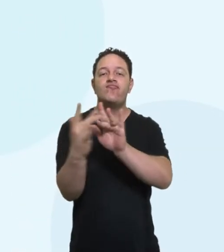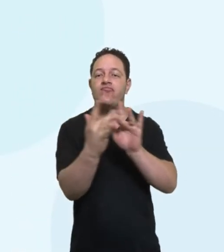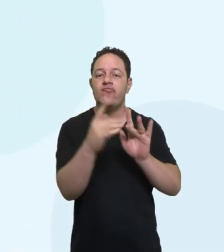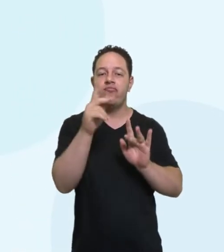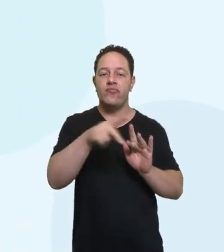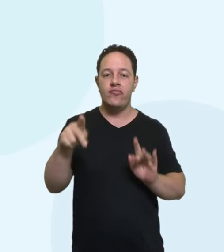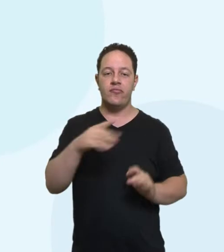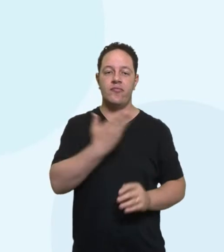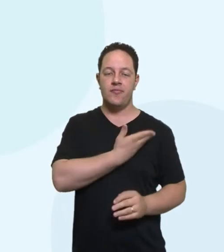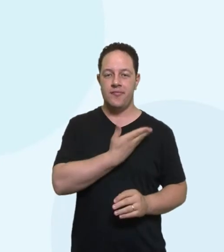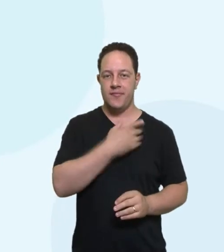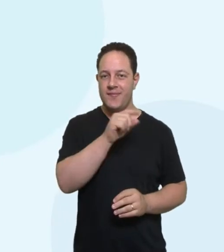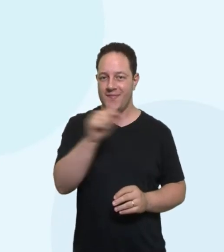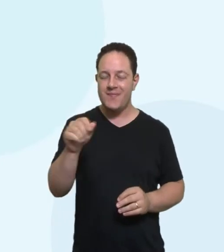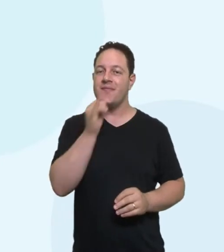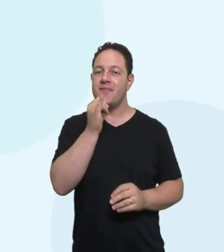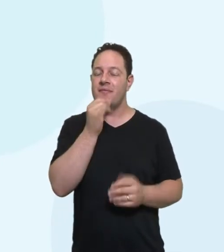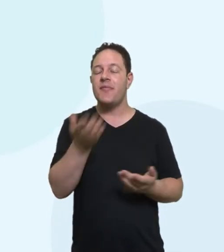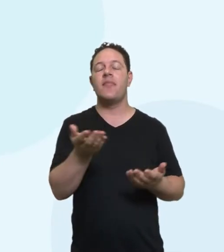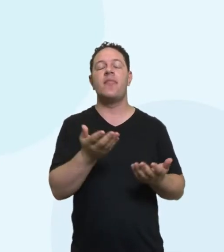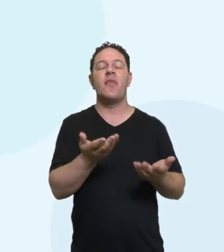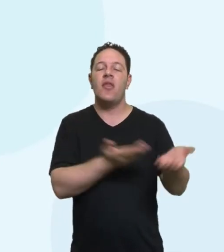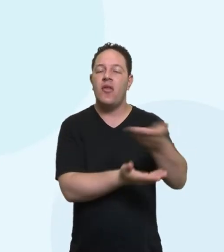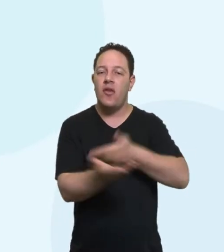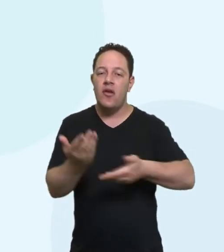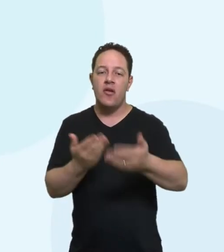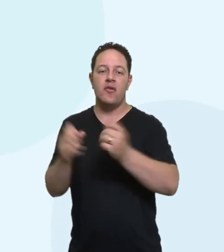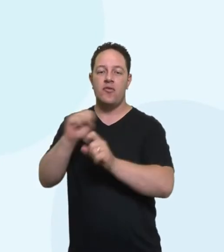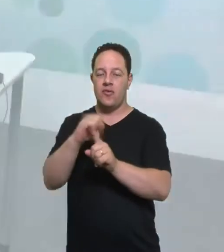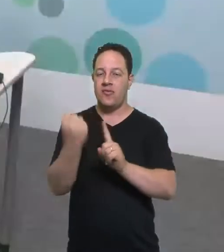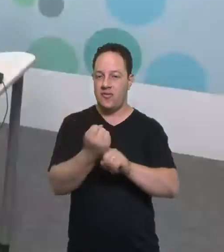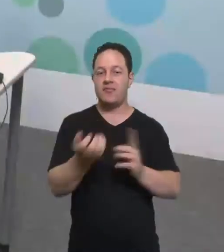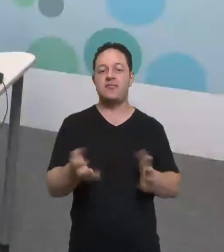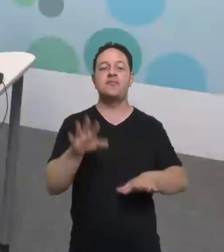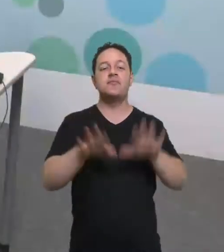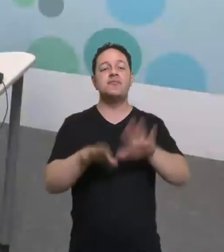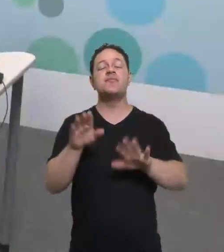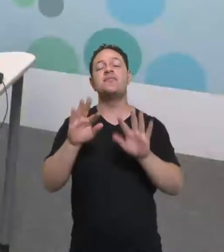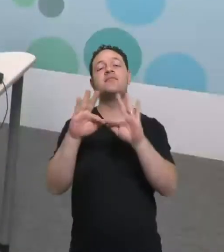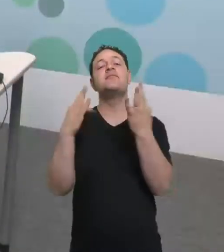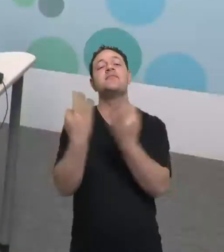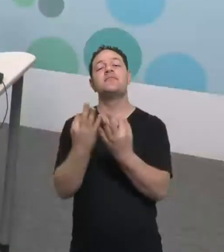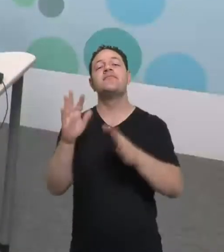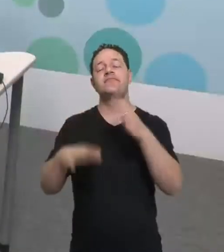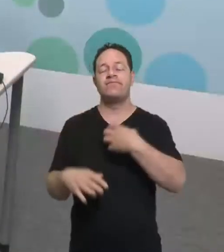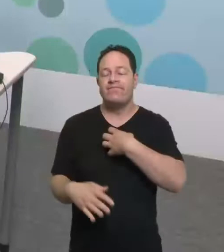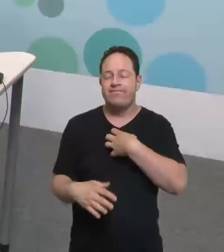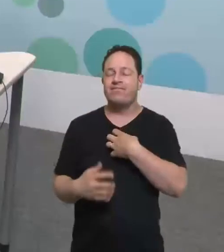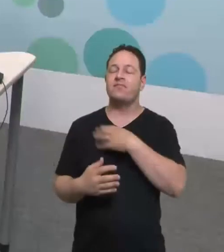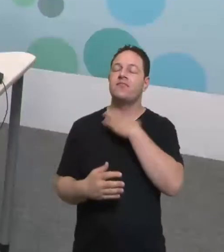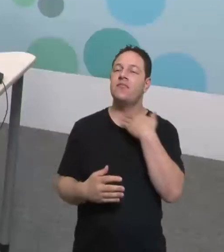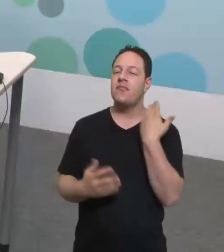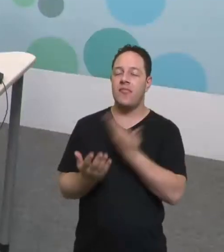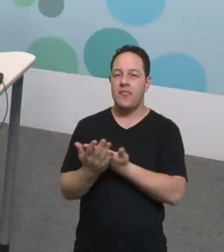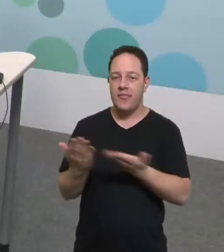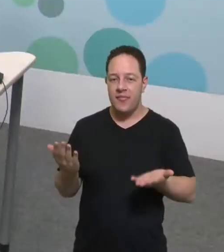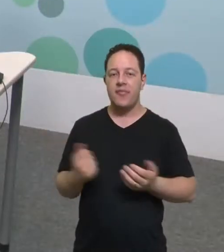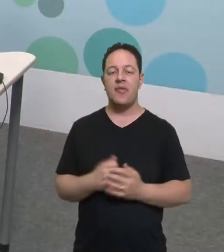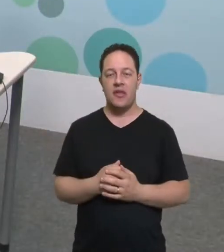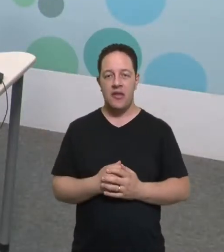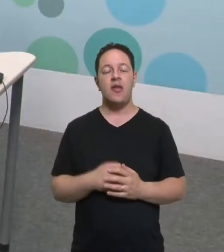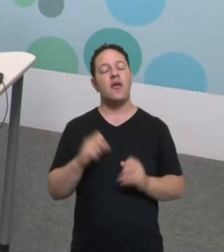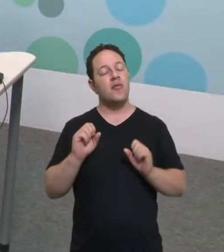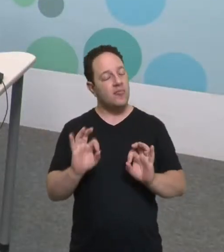gente adolescente tem vida social né e até mesmo a perna né de algum parente querido enfim também com certeza